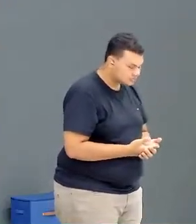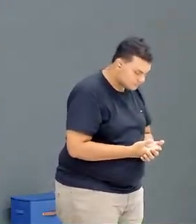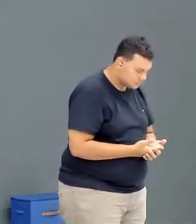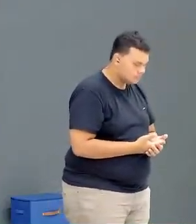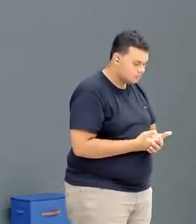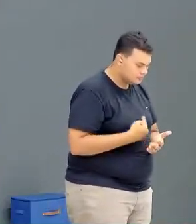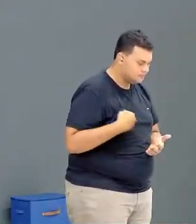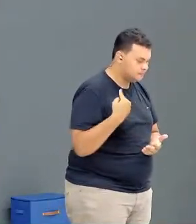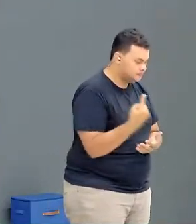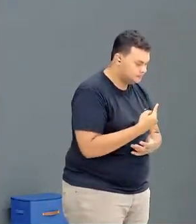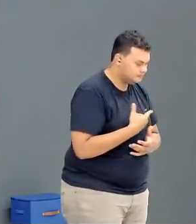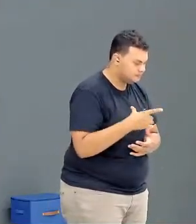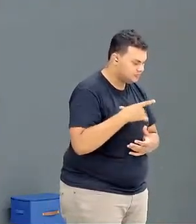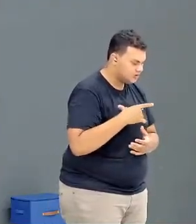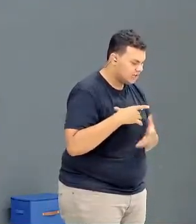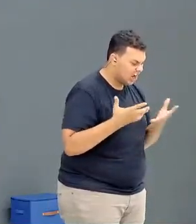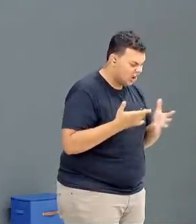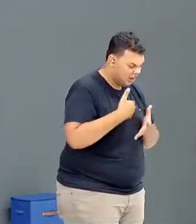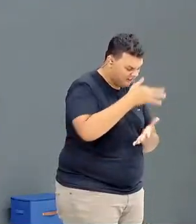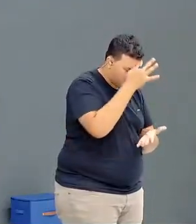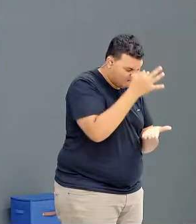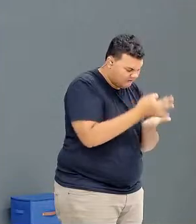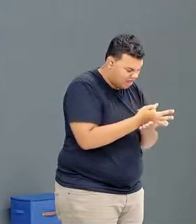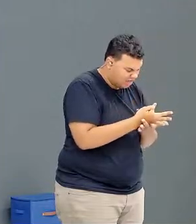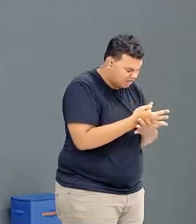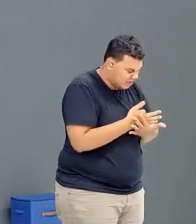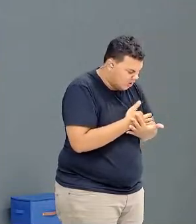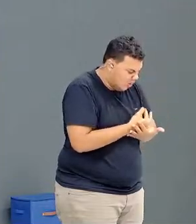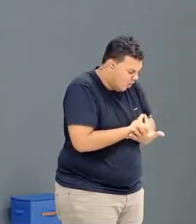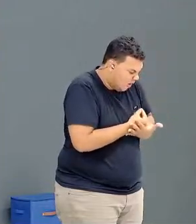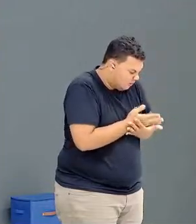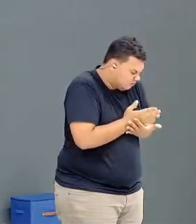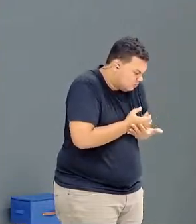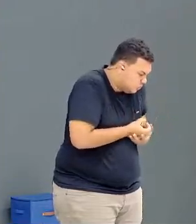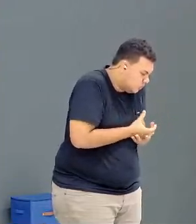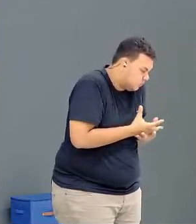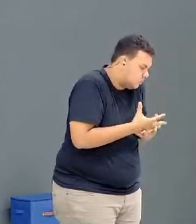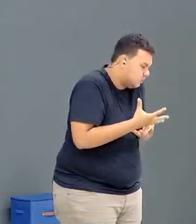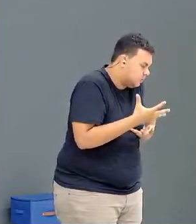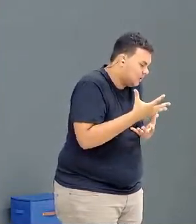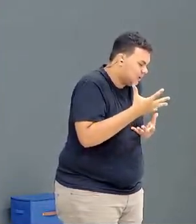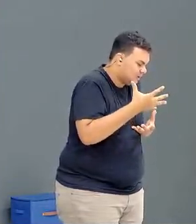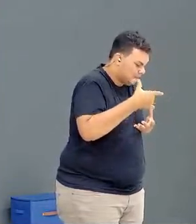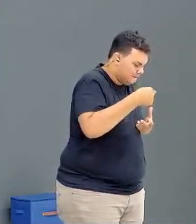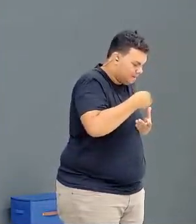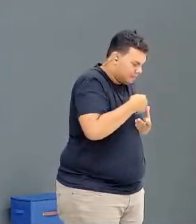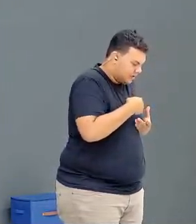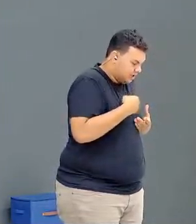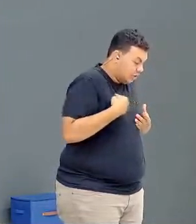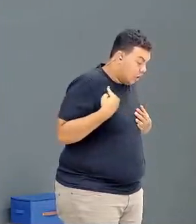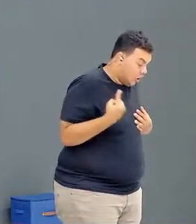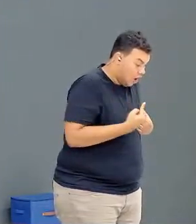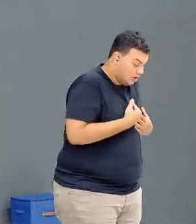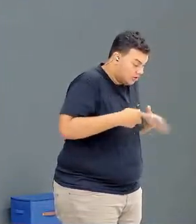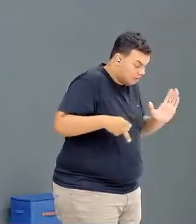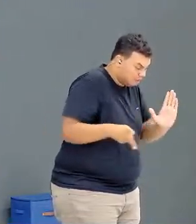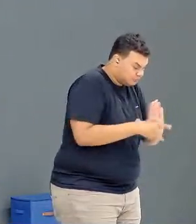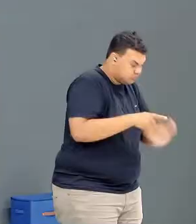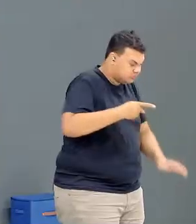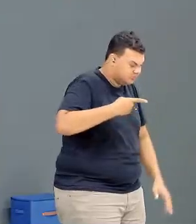É isso que enche o nosso coração de fé nesta manhã. Nós pertencemos ao